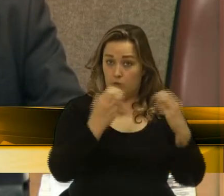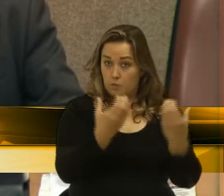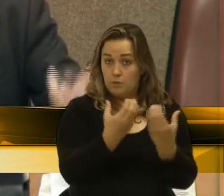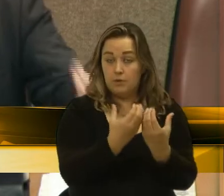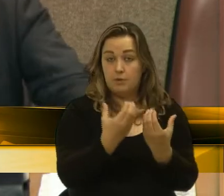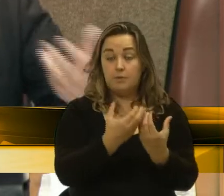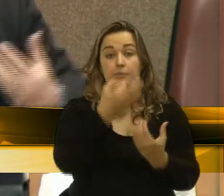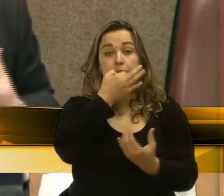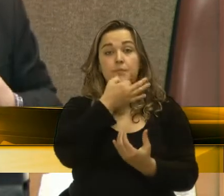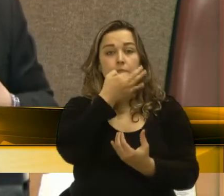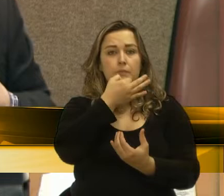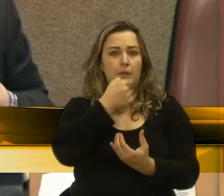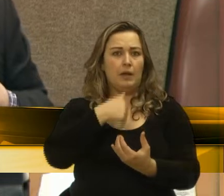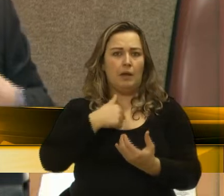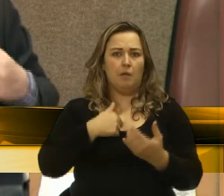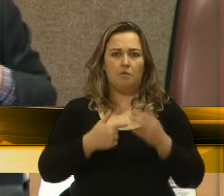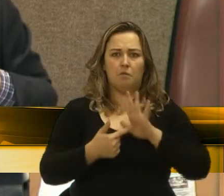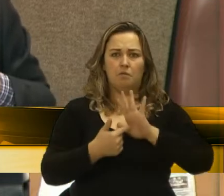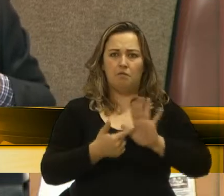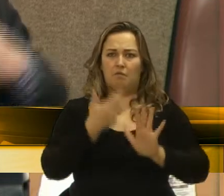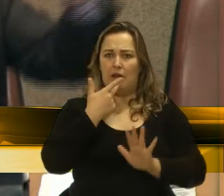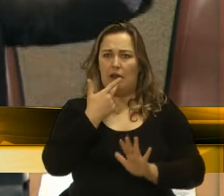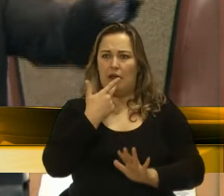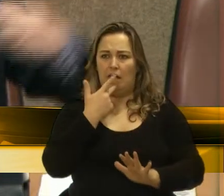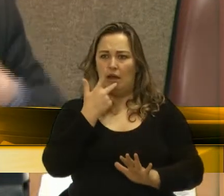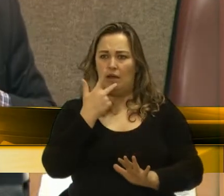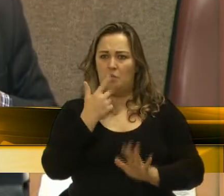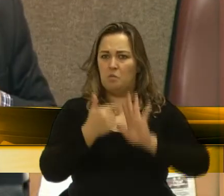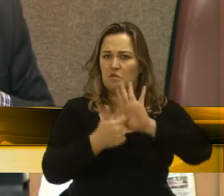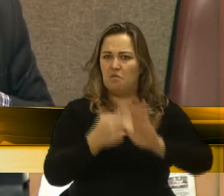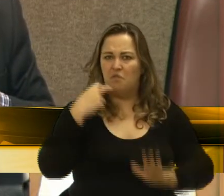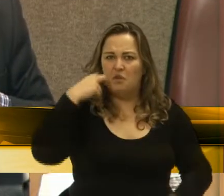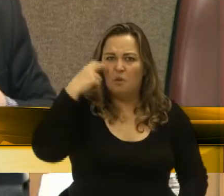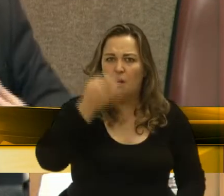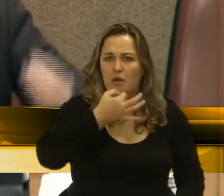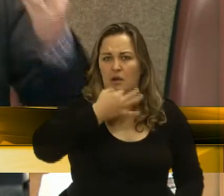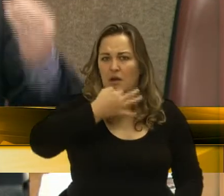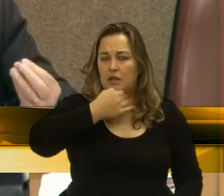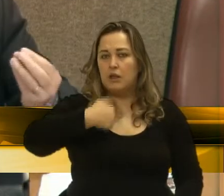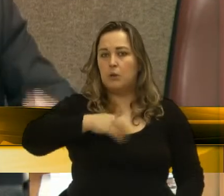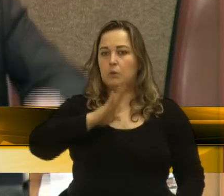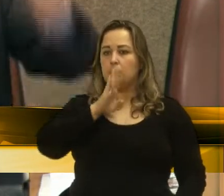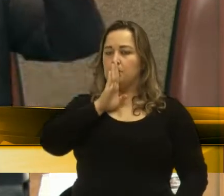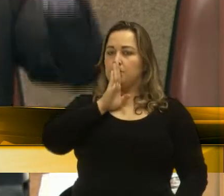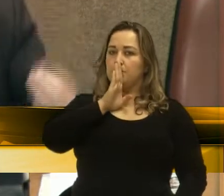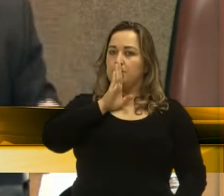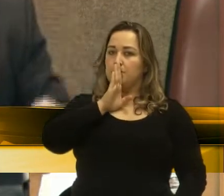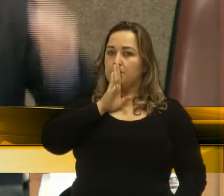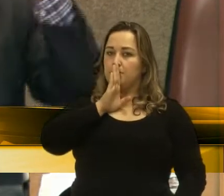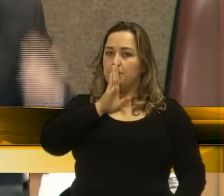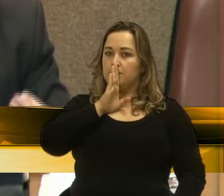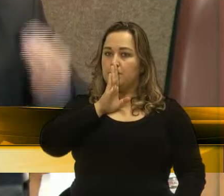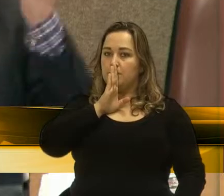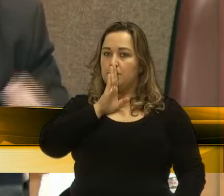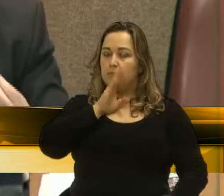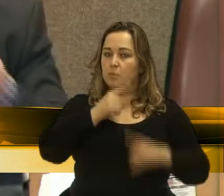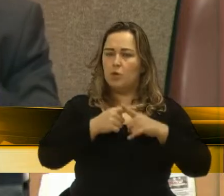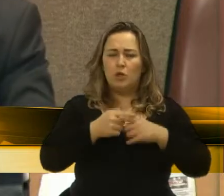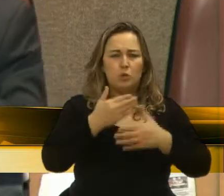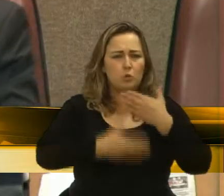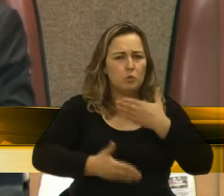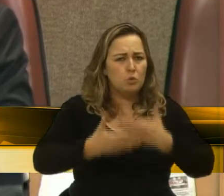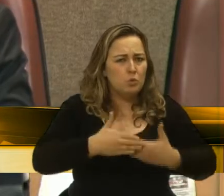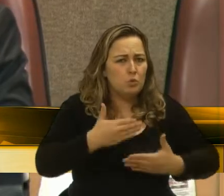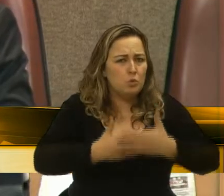aqui constranger o nosso município. Então eu fiquei quieto, o vereador Felipe também ficou quieto, porque absolutamente tudo o que